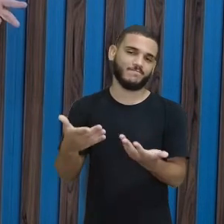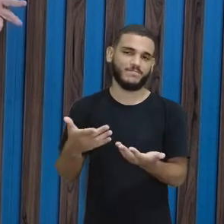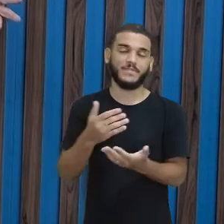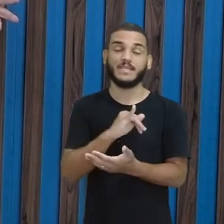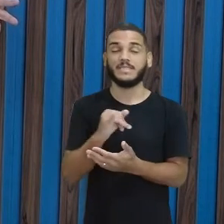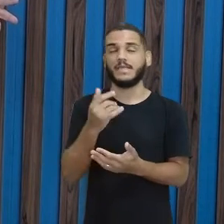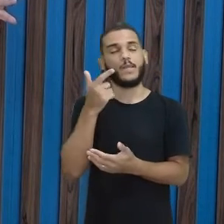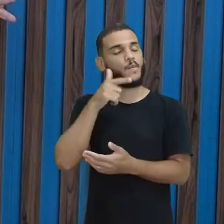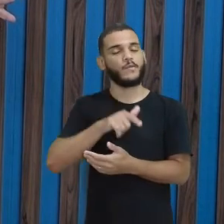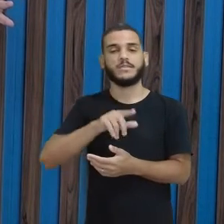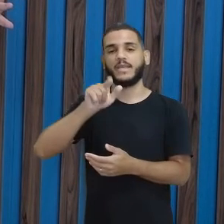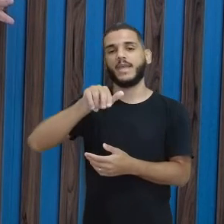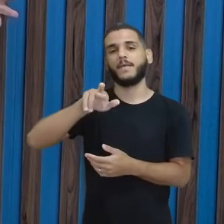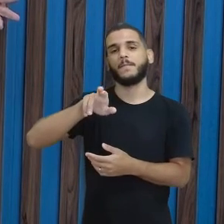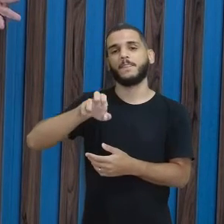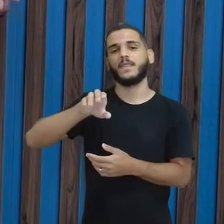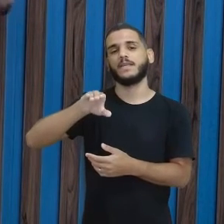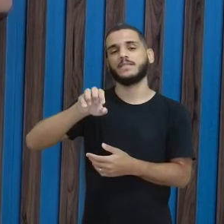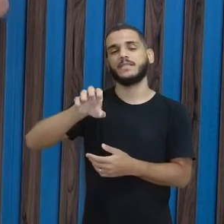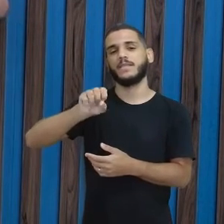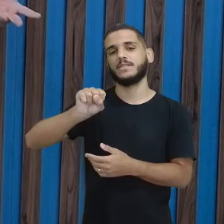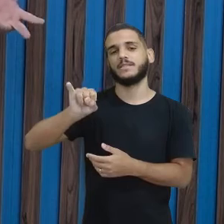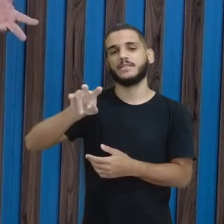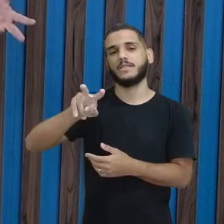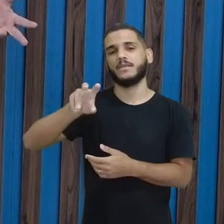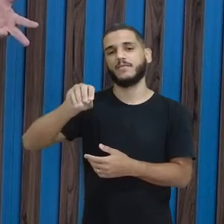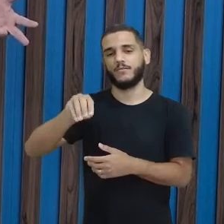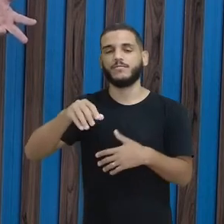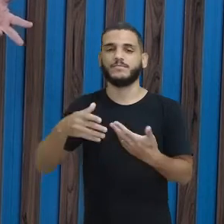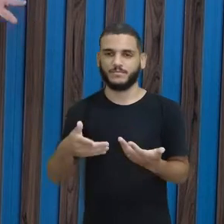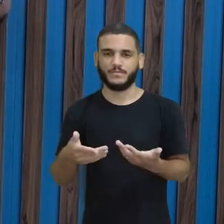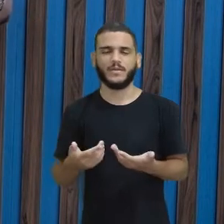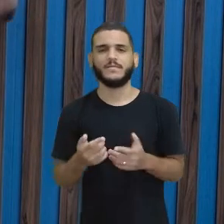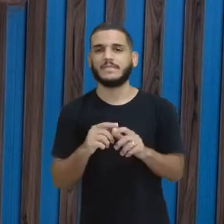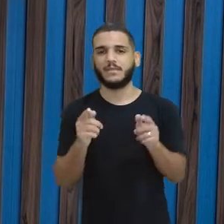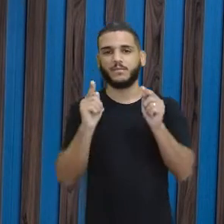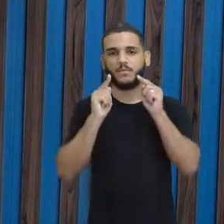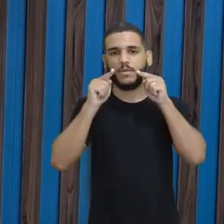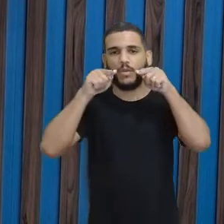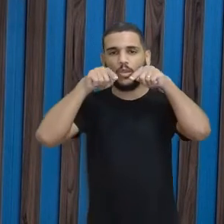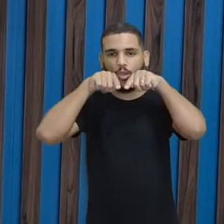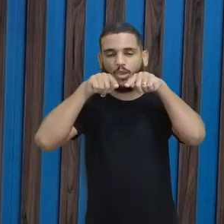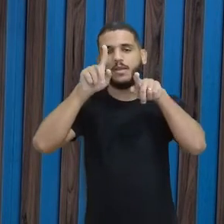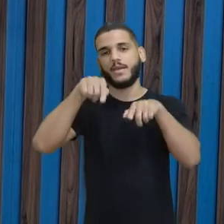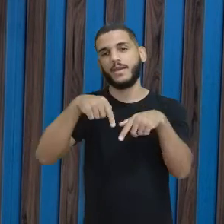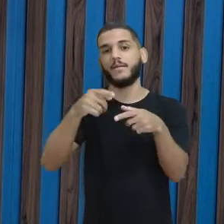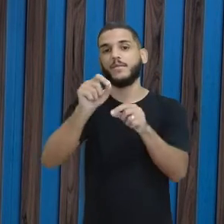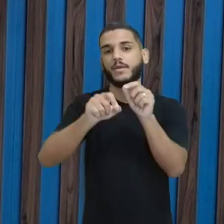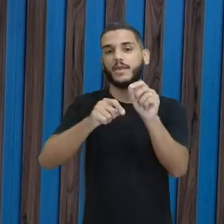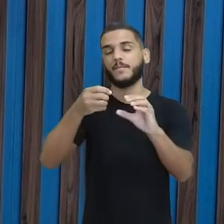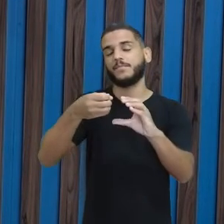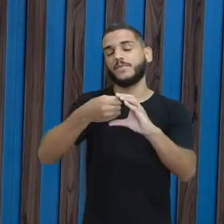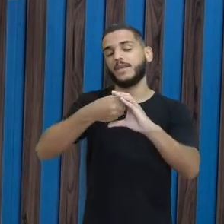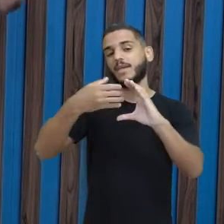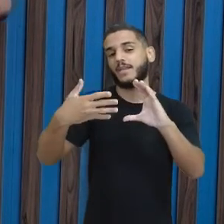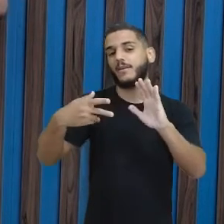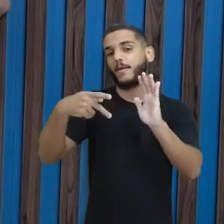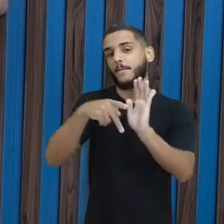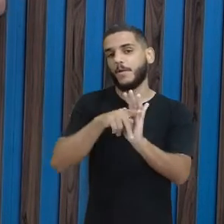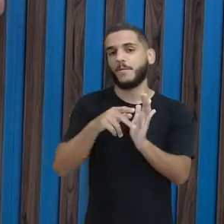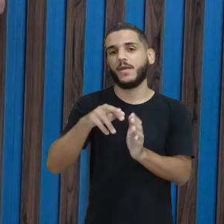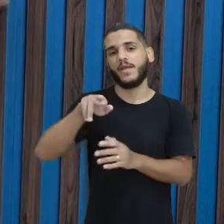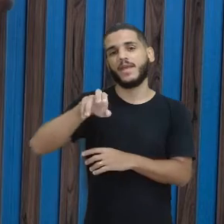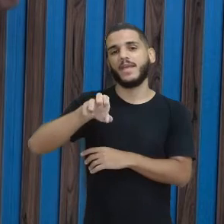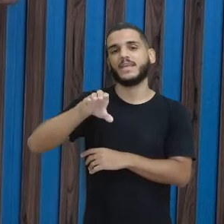a companheira, a parceira não dobra. Os filhos não dobrarão. Como é que ele vai dobrar se são características o quê? Recessivas. Então, se a pergunta